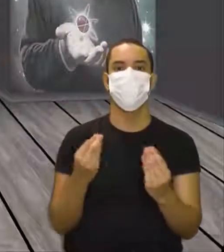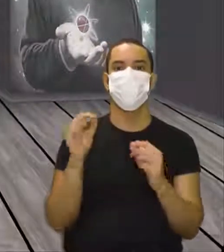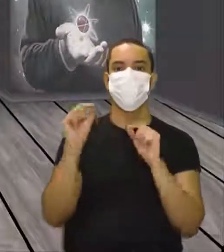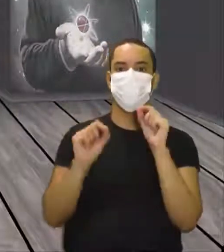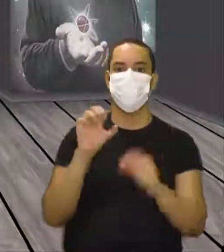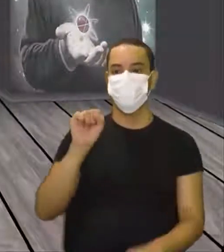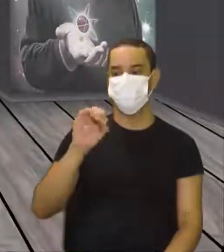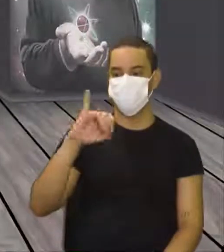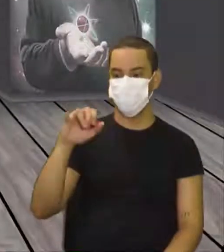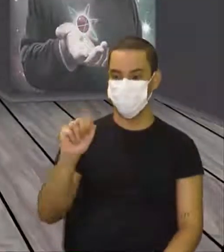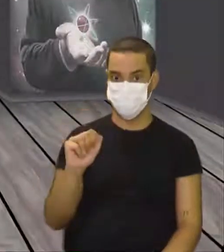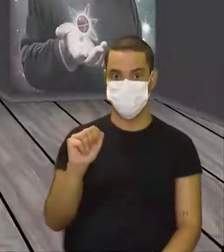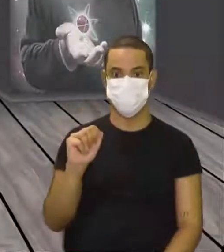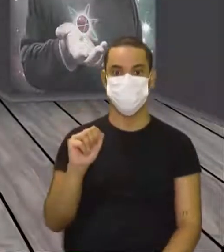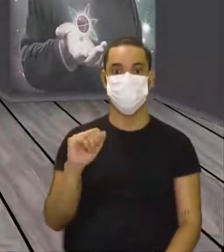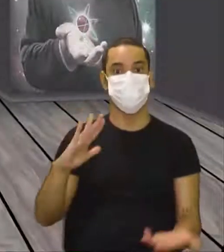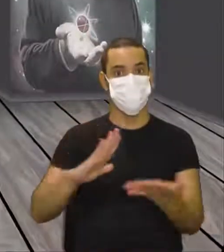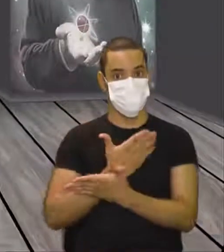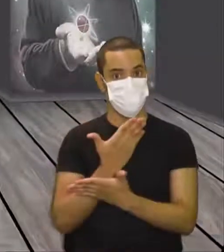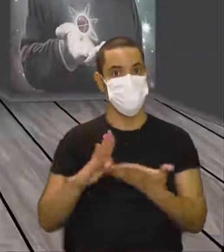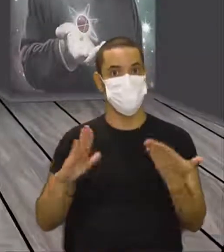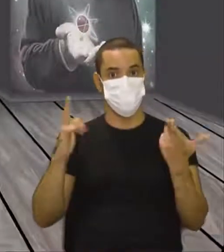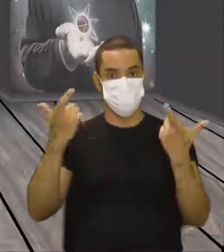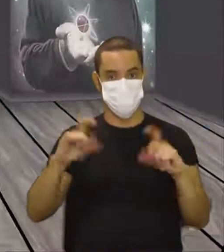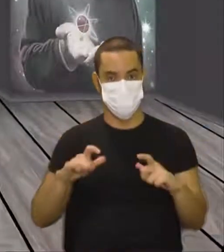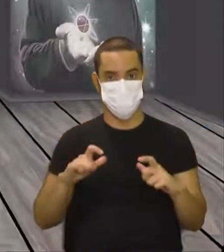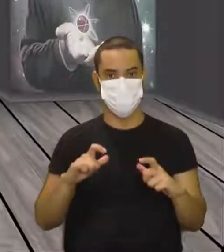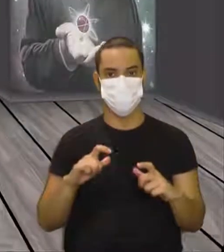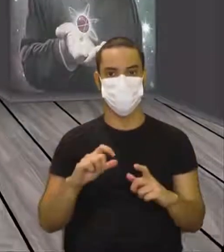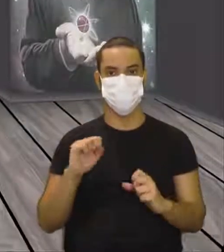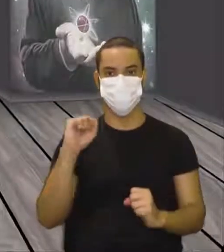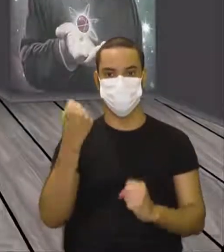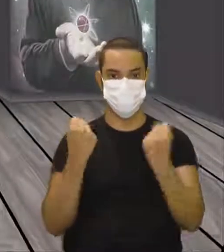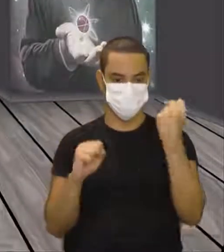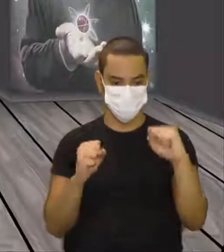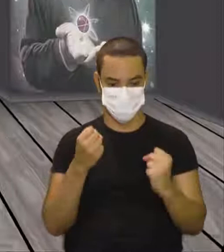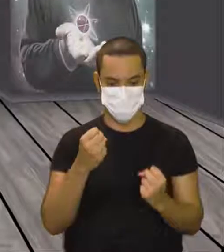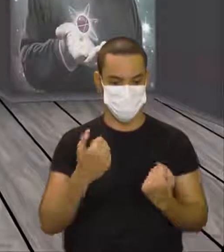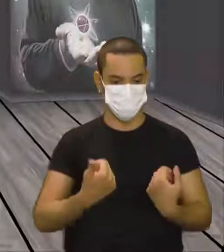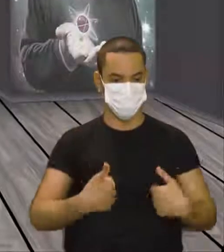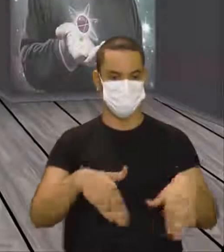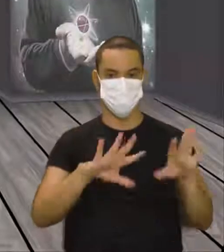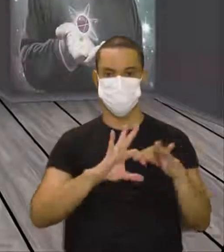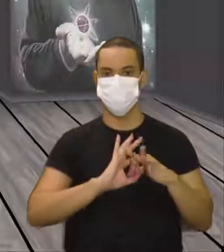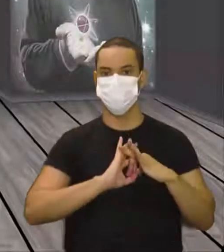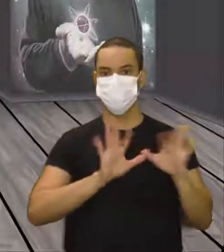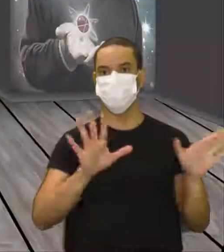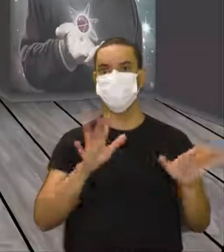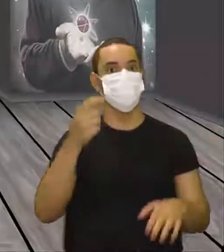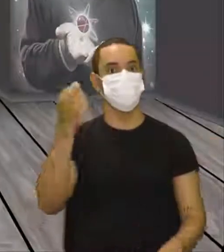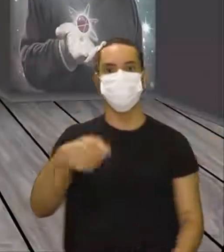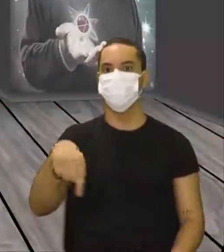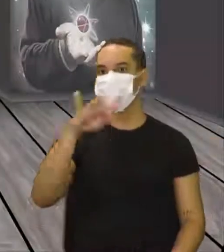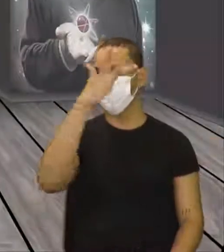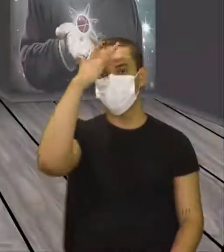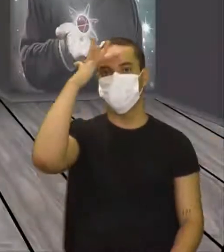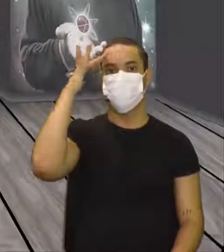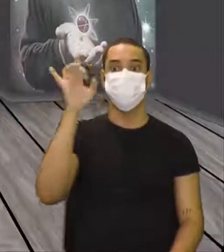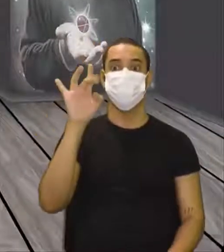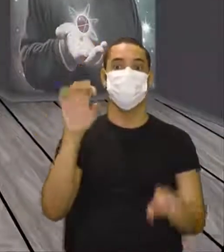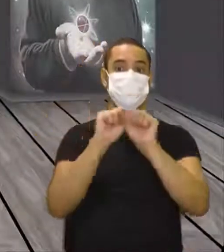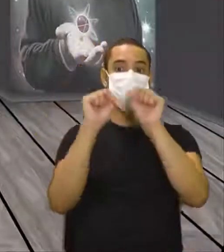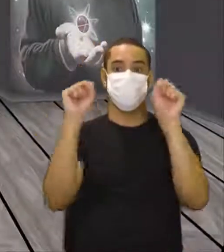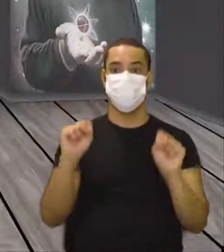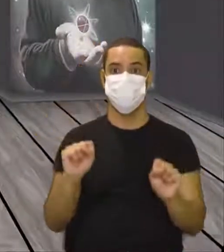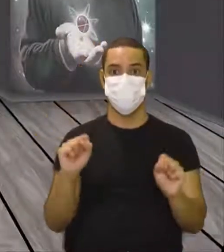Tem lugares que a máquina, ela praticamente não tem ninguém dirigindo lá dentro, somente um sistema